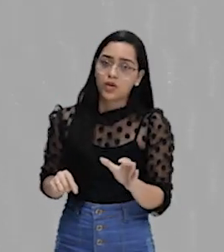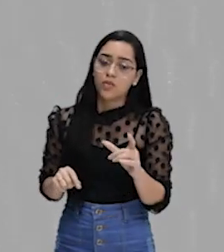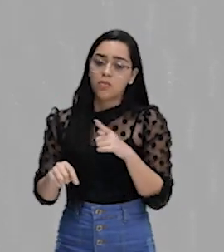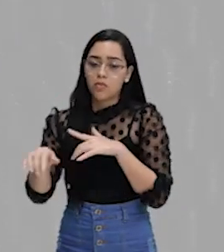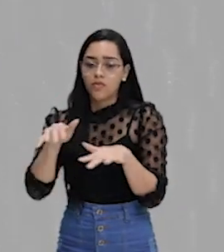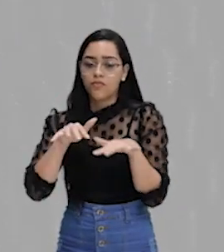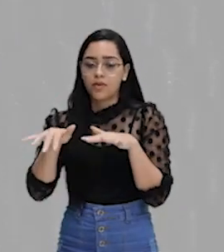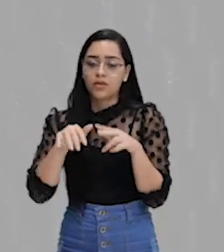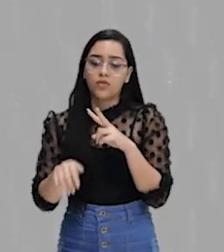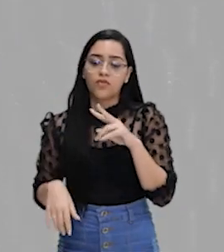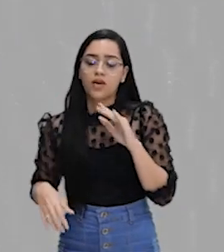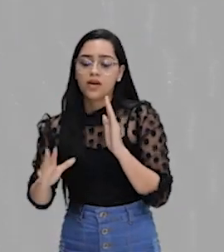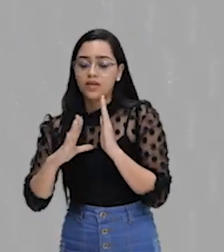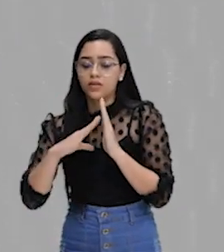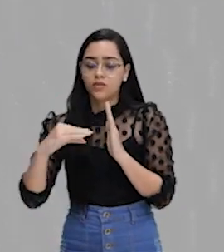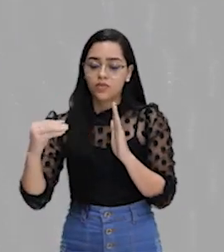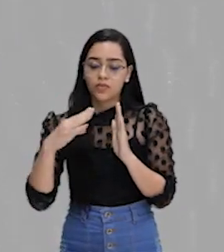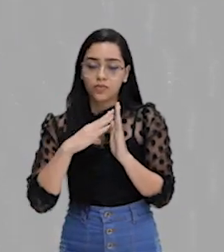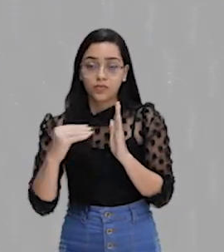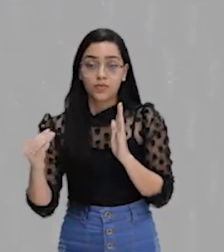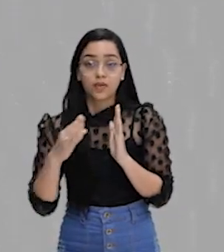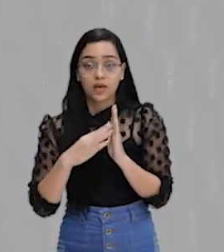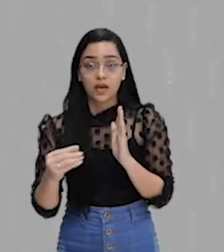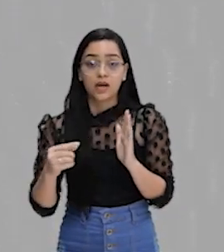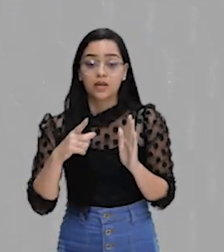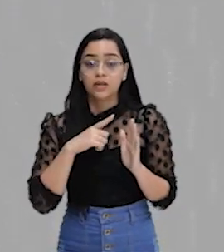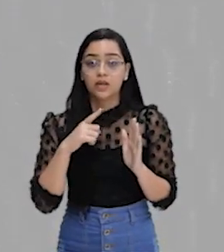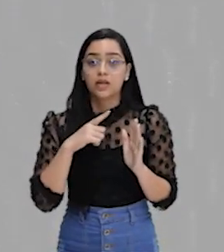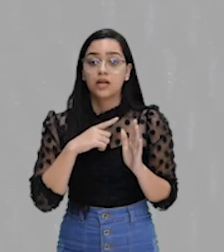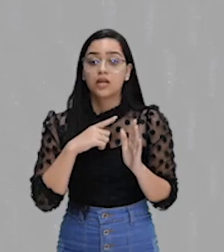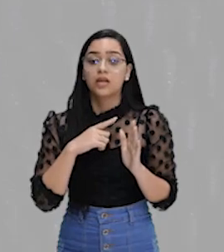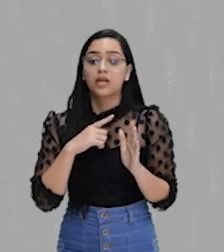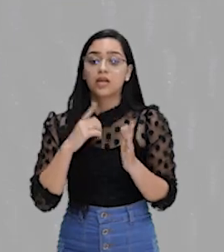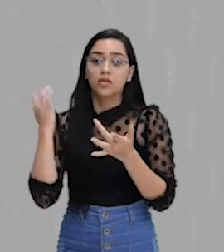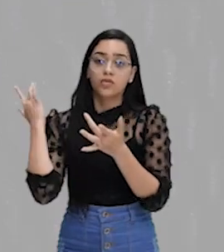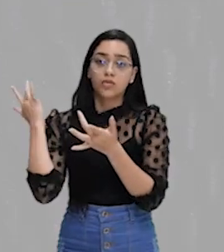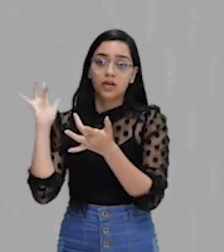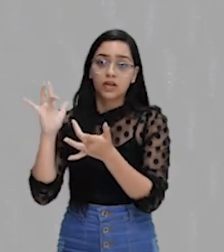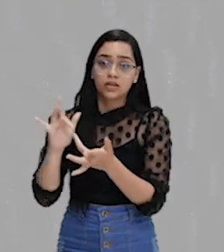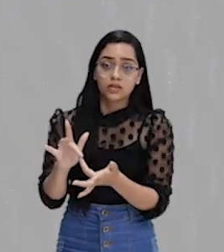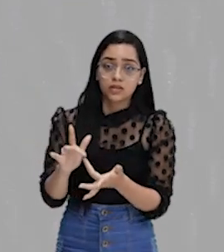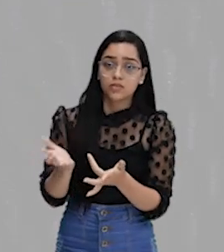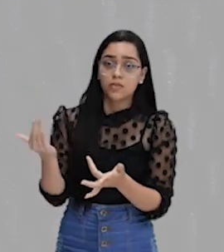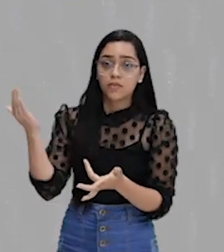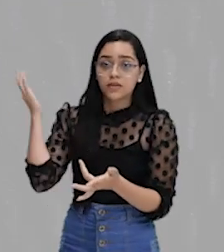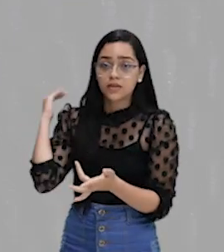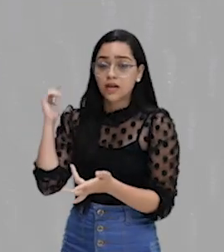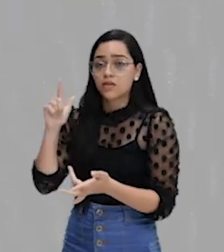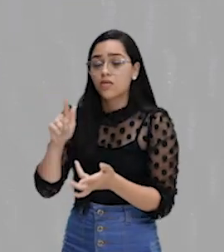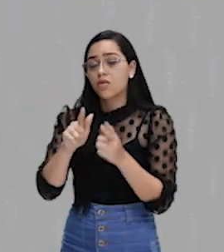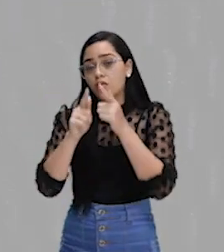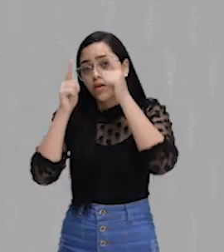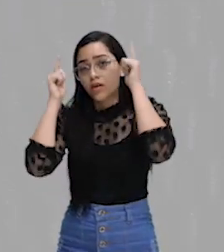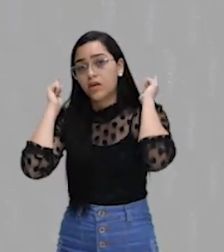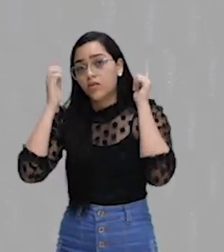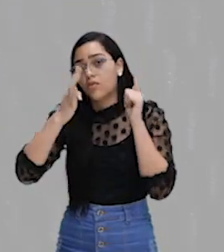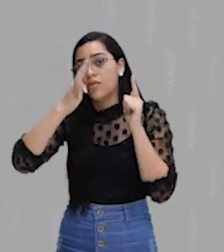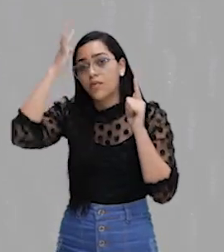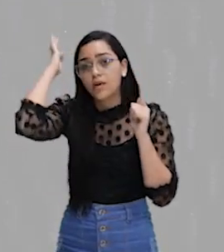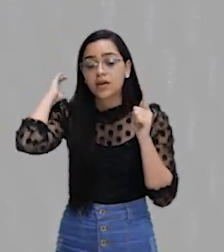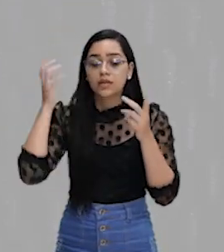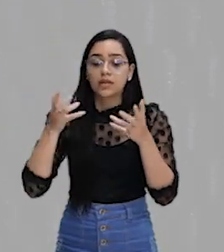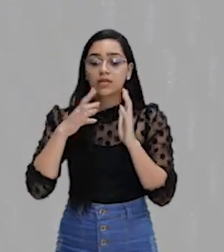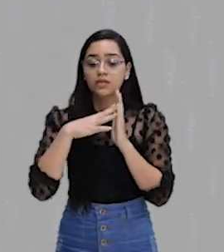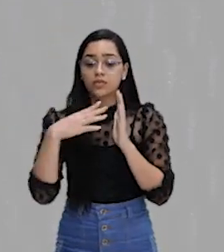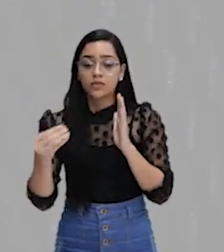movimento que ele vai se inspirar no classicismo da antiguidade greco-romana. Ele se inspira,